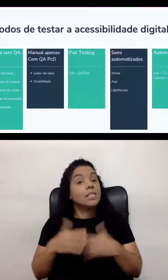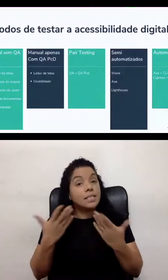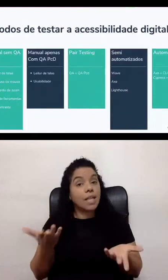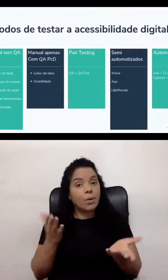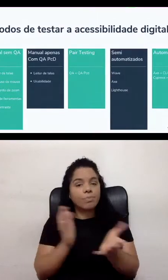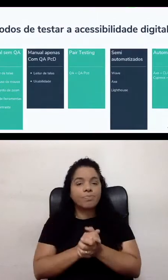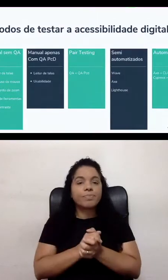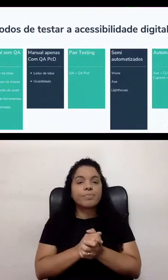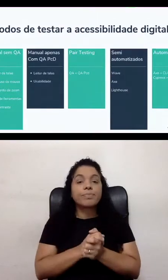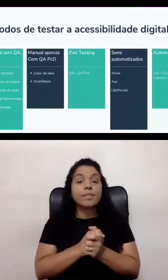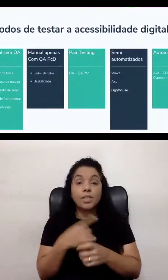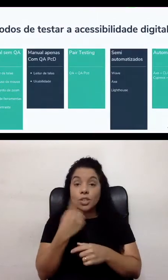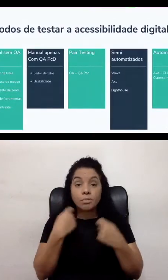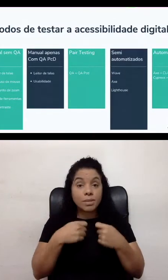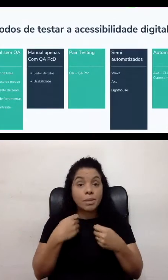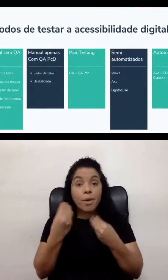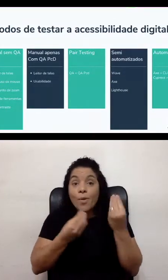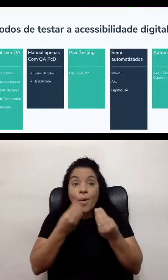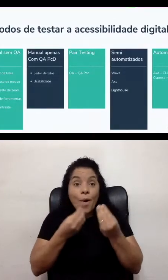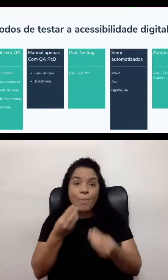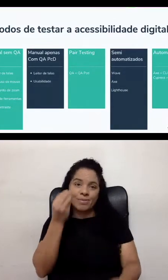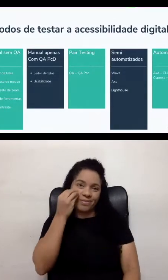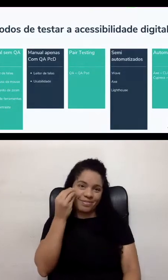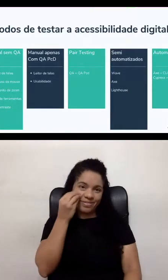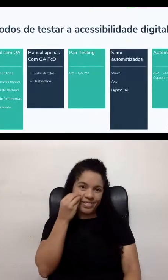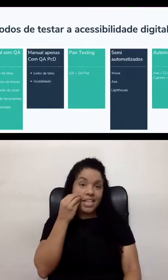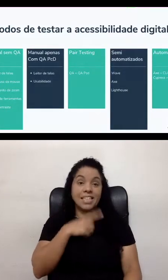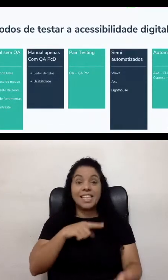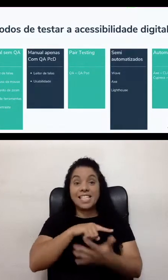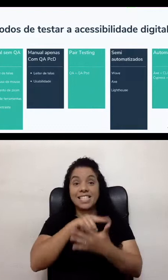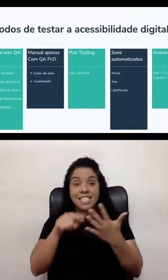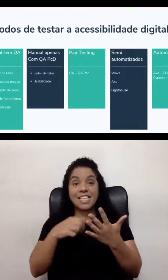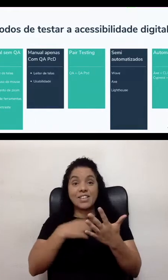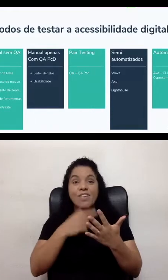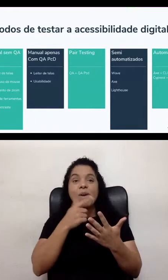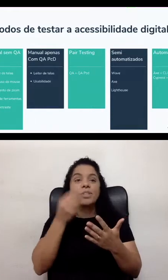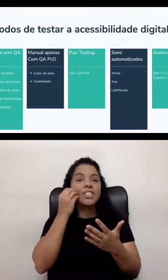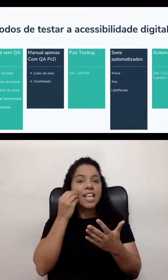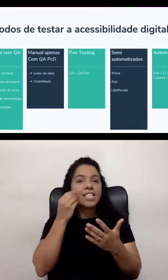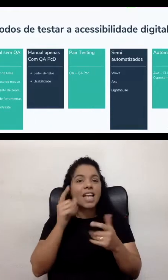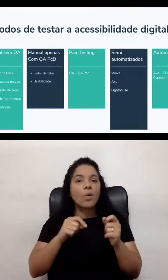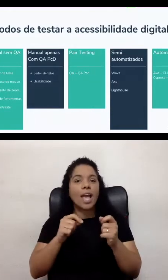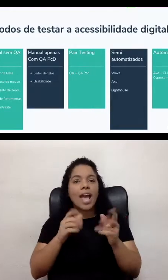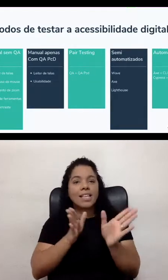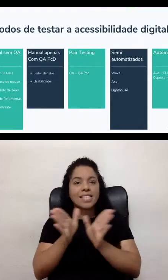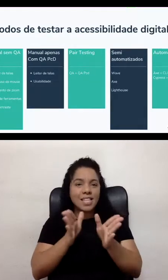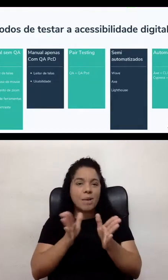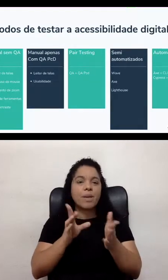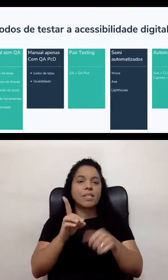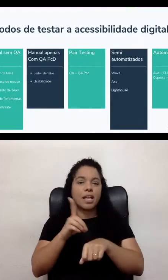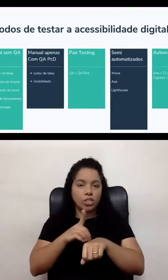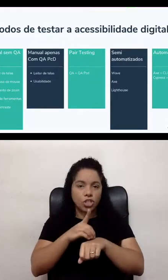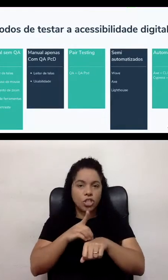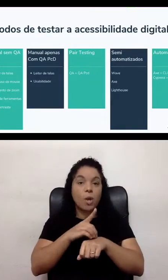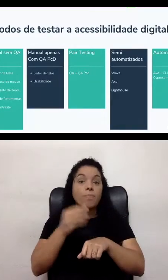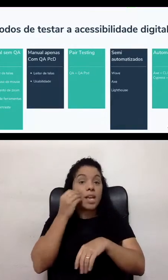Então, a gente precisa saber como testar. E existem 5 maneiras de testar a acessibilidade digital. A gente tem o teste manual,